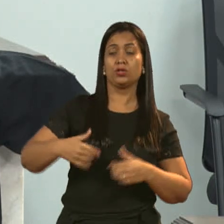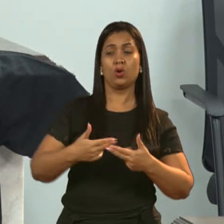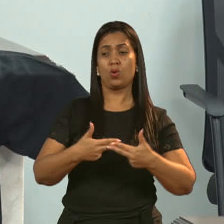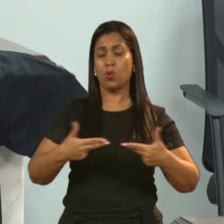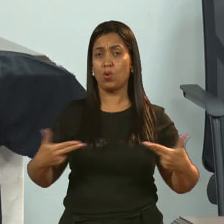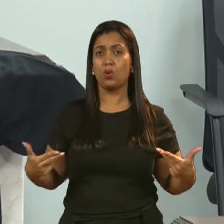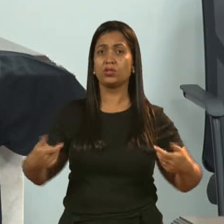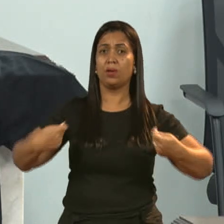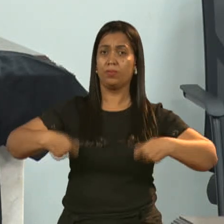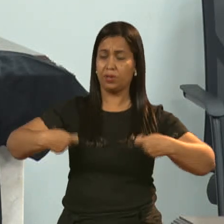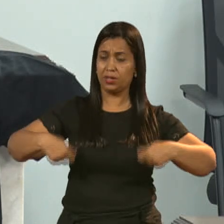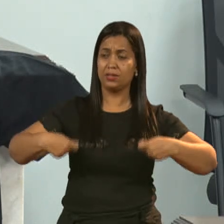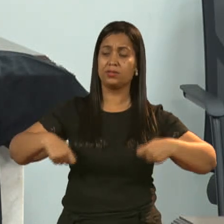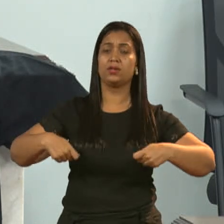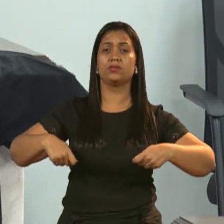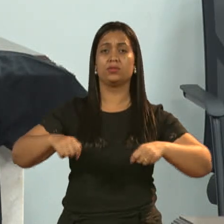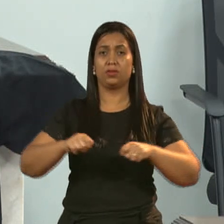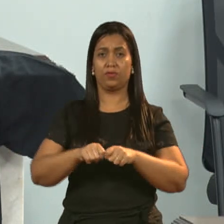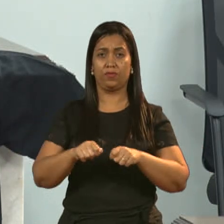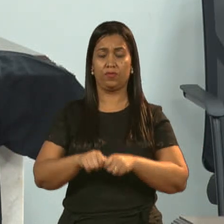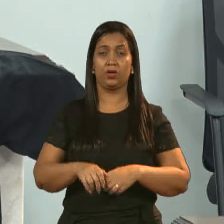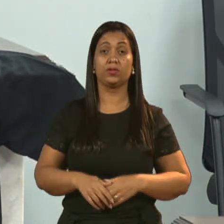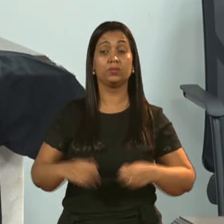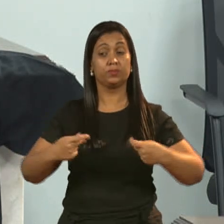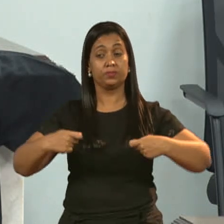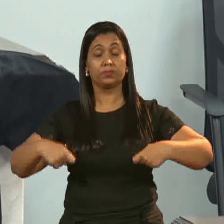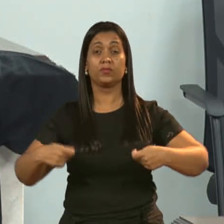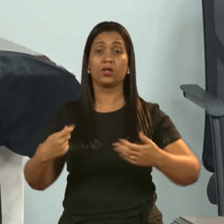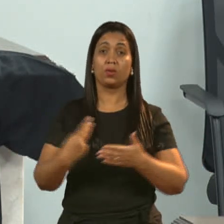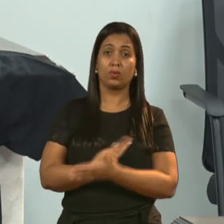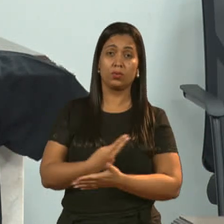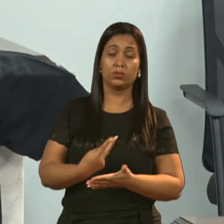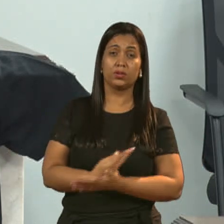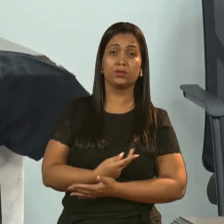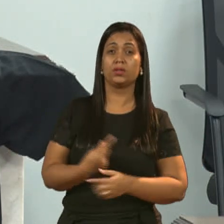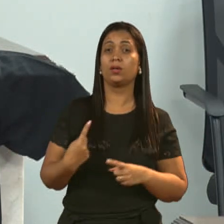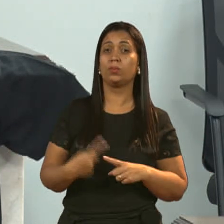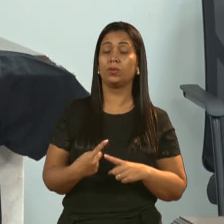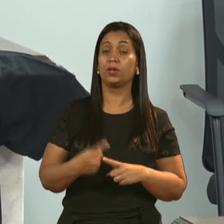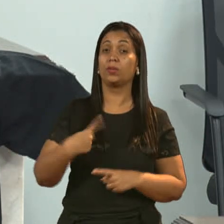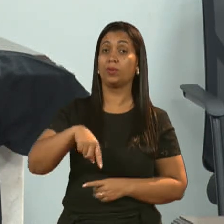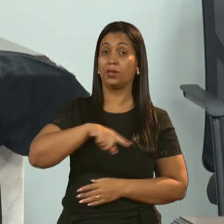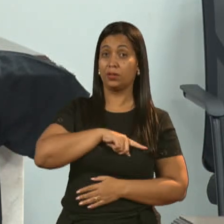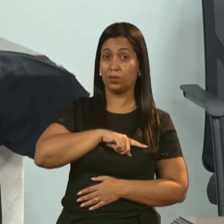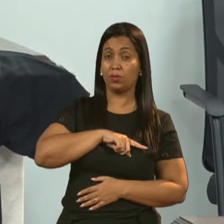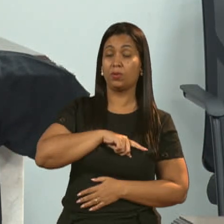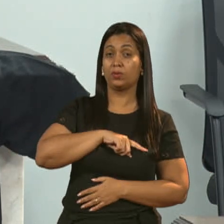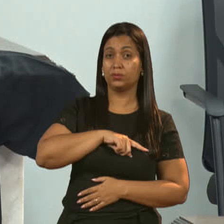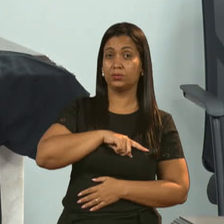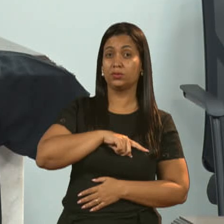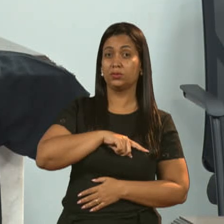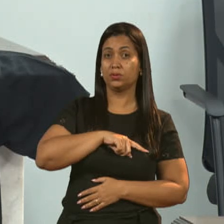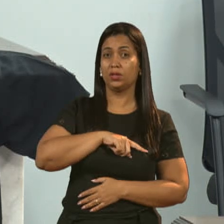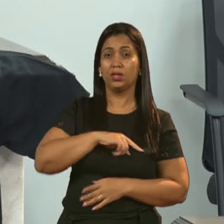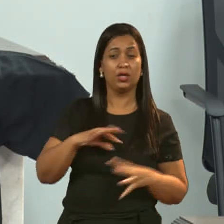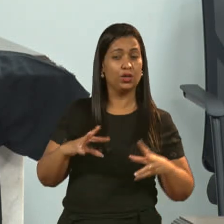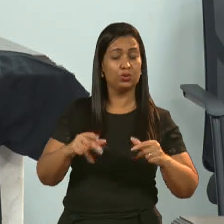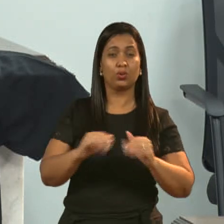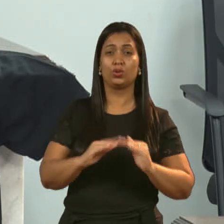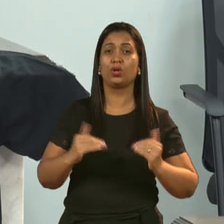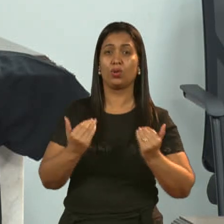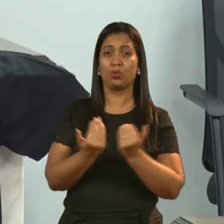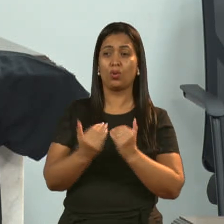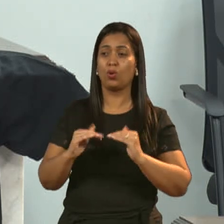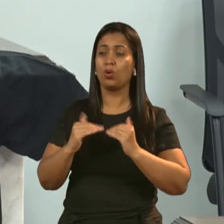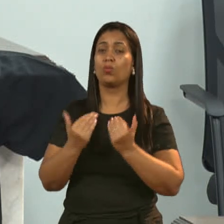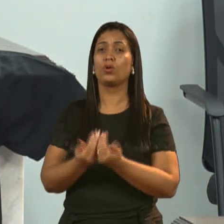ser alcançadas. Precisa acontecer para que nós, pacientes, e toda a comunidade em si, possa